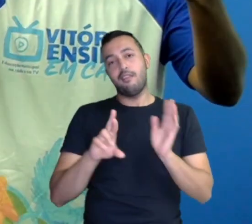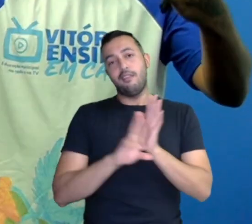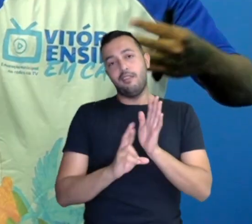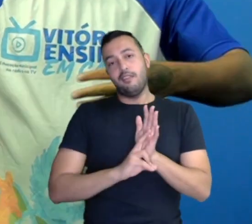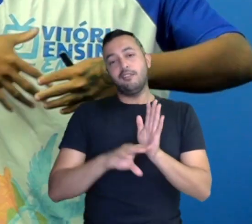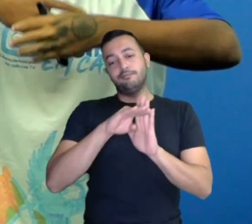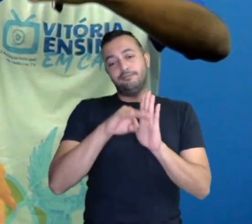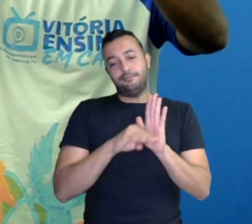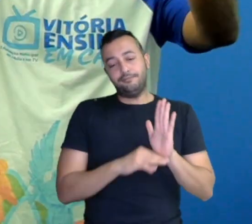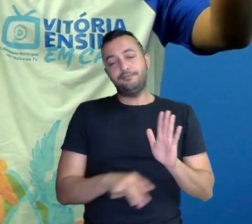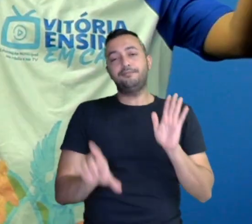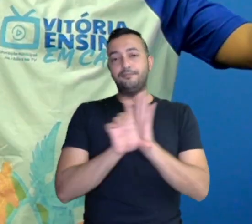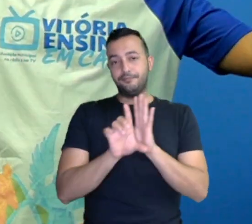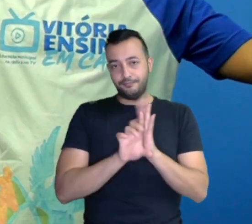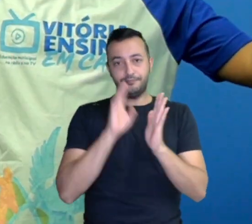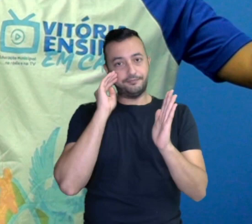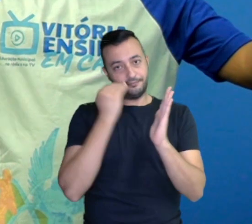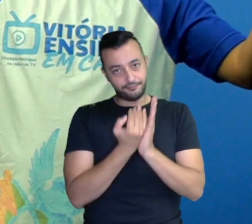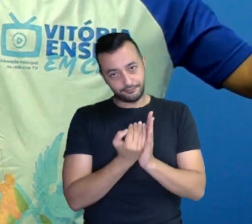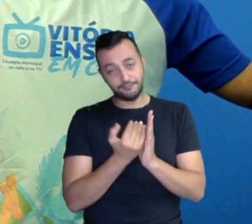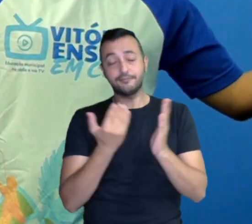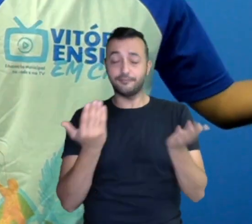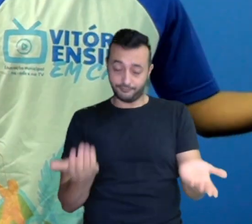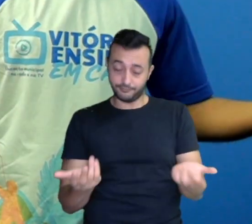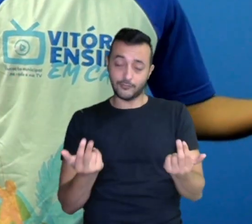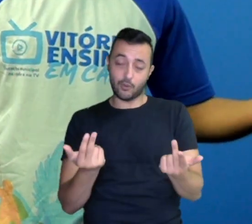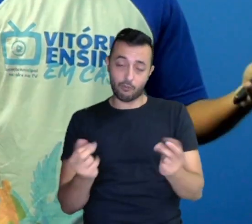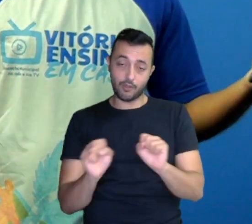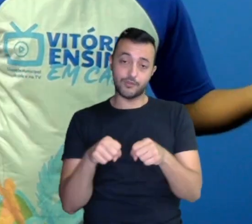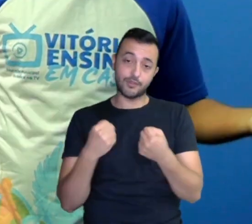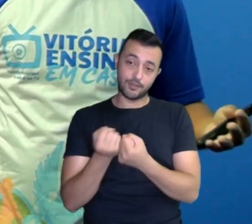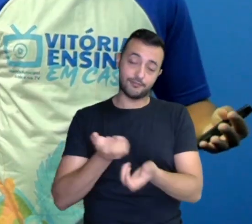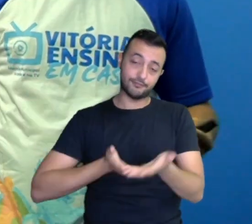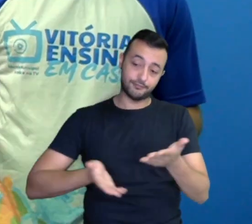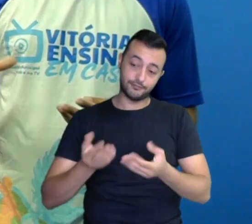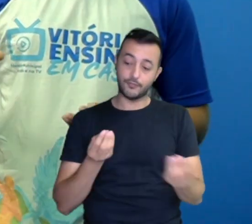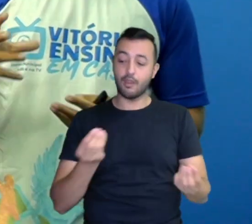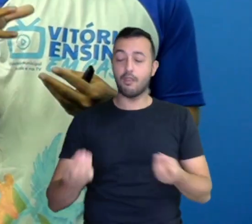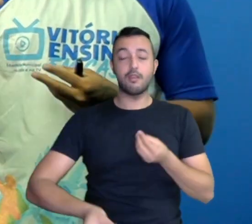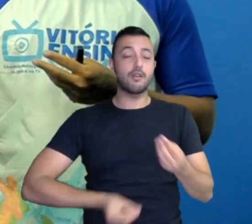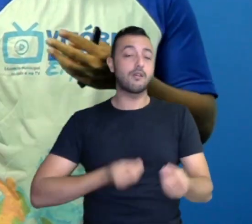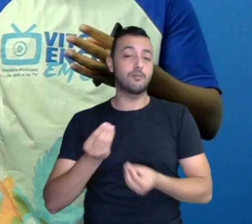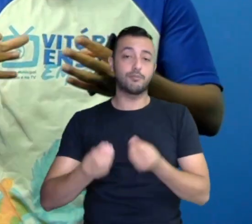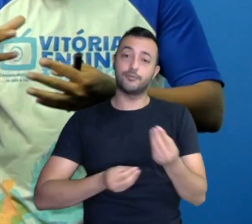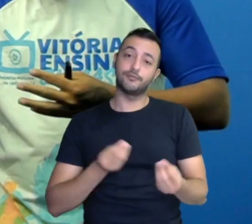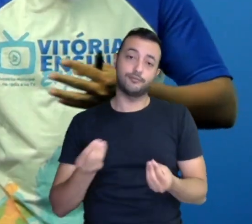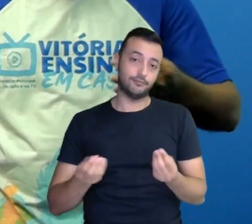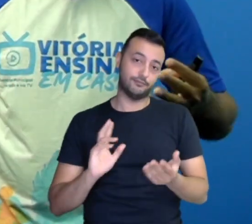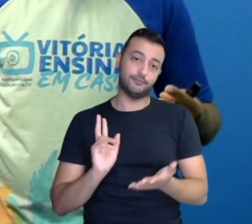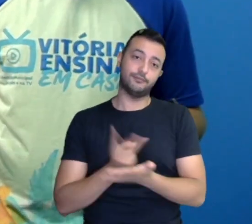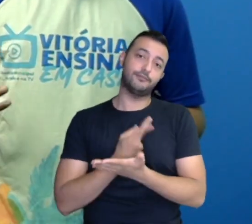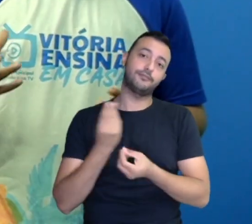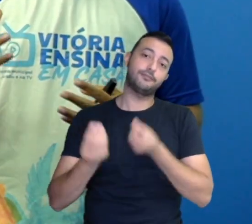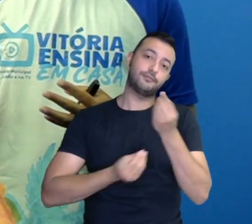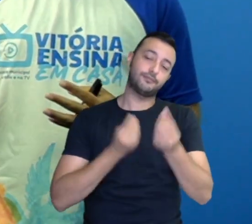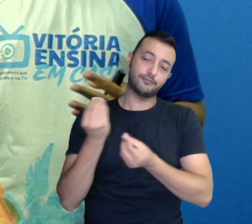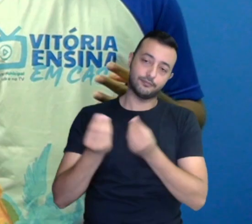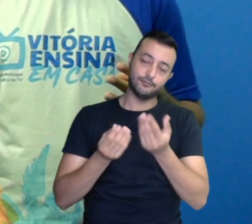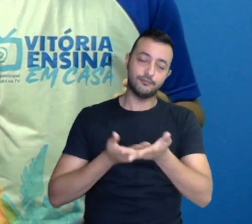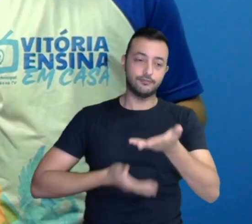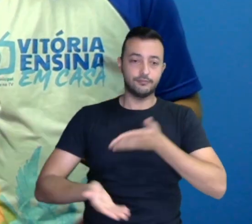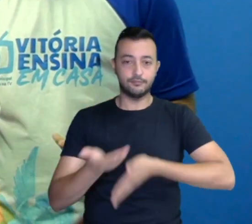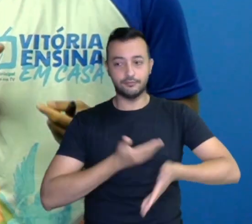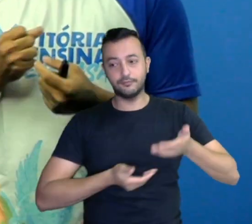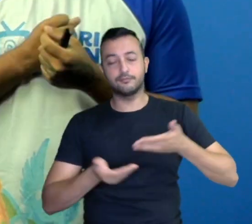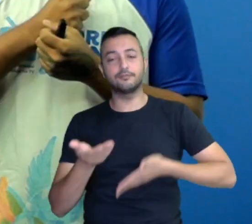regras, as leis, como deveria ser o convívio social, né? De que forma que iria acontecer ali as